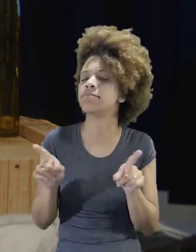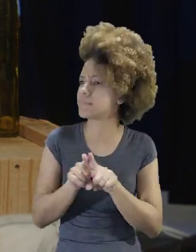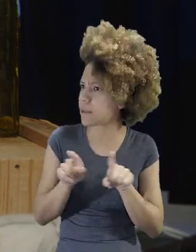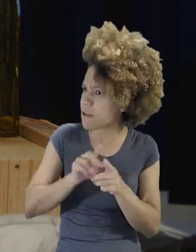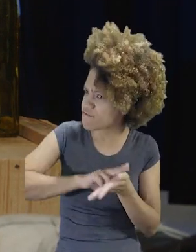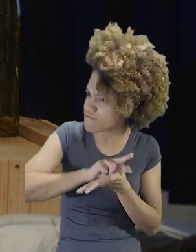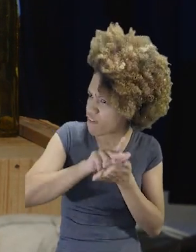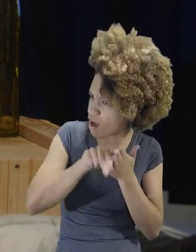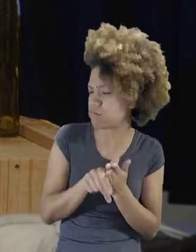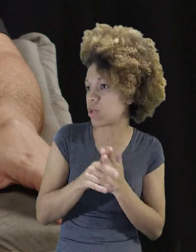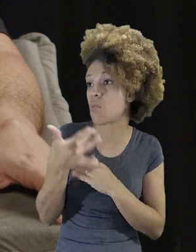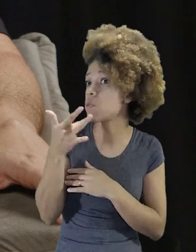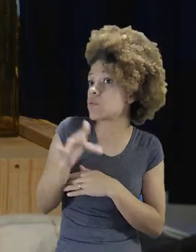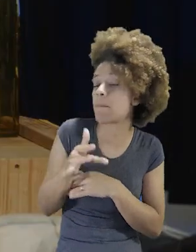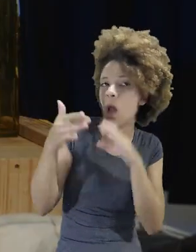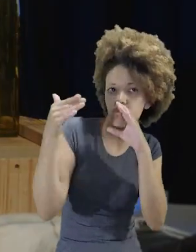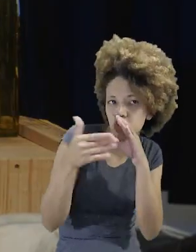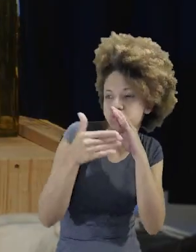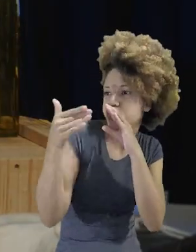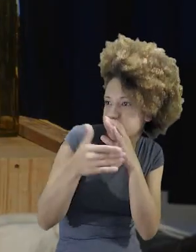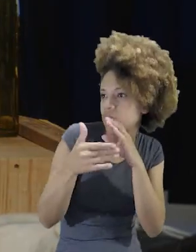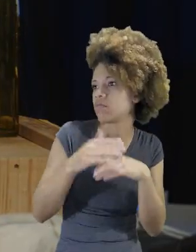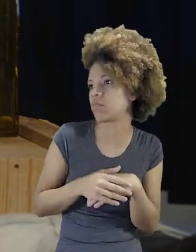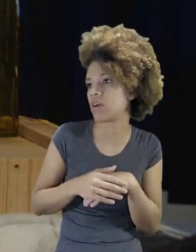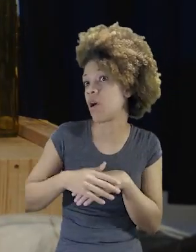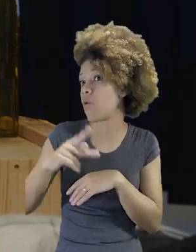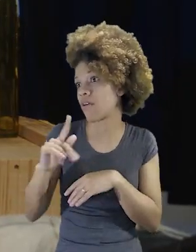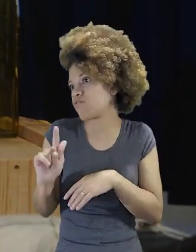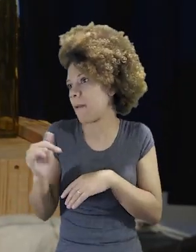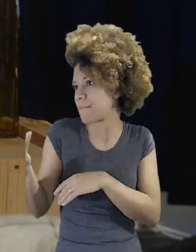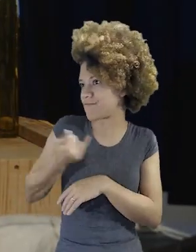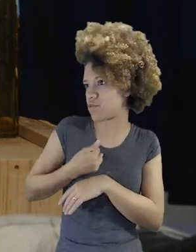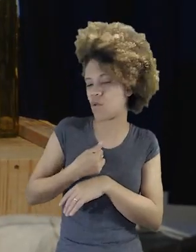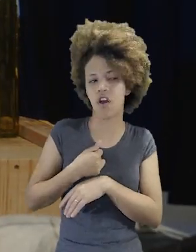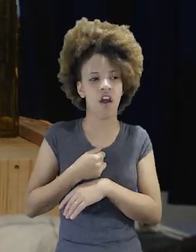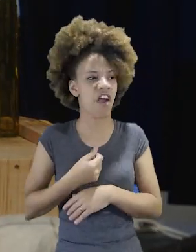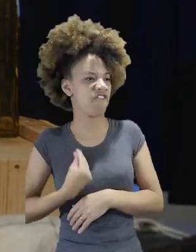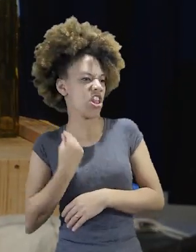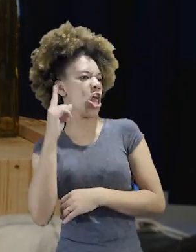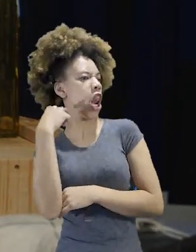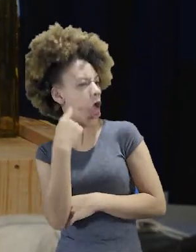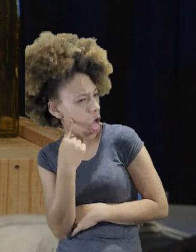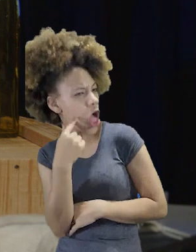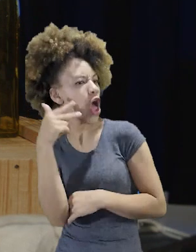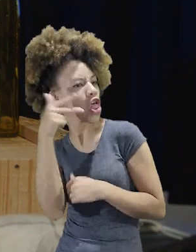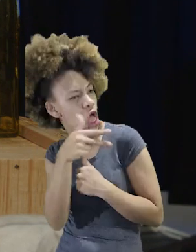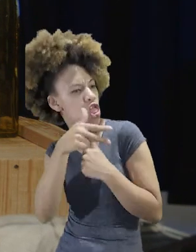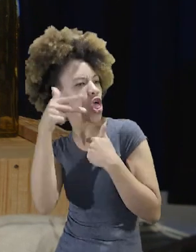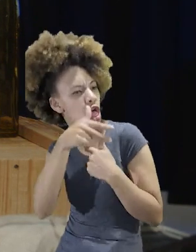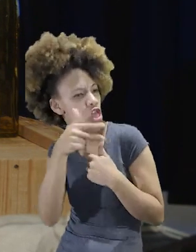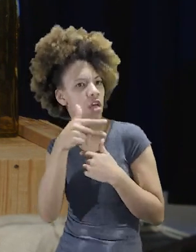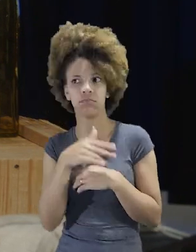que o Kyle Jame contou ele falou ó vida louca tal nego drama tal Eu falei mano brown é